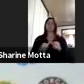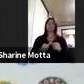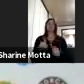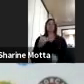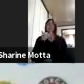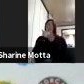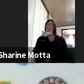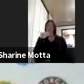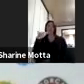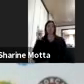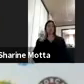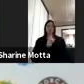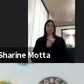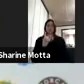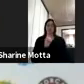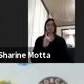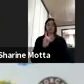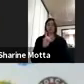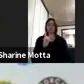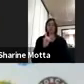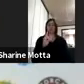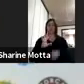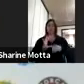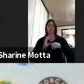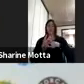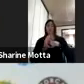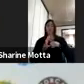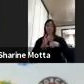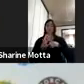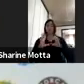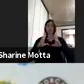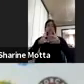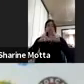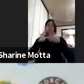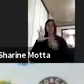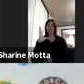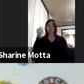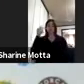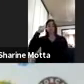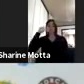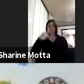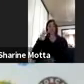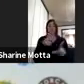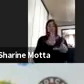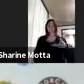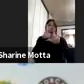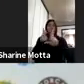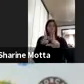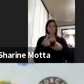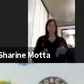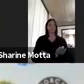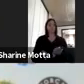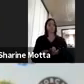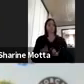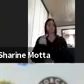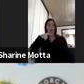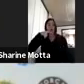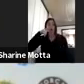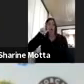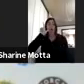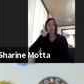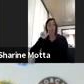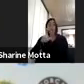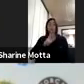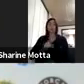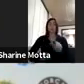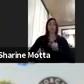perdão, viagem não, em pandemia não se viaja. Tudo é feito de forma online. E ontem teve